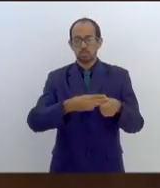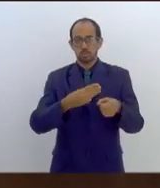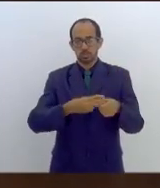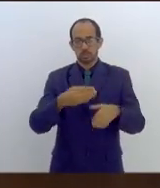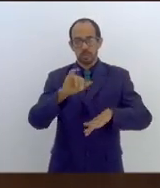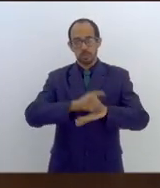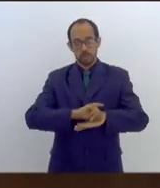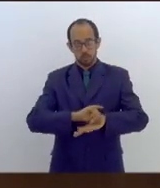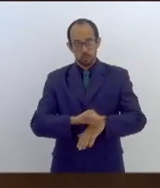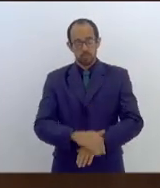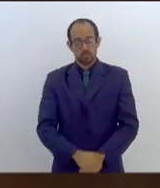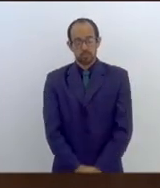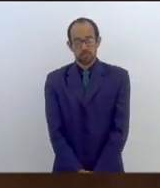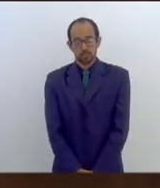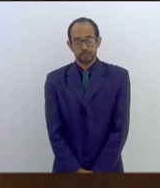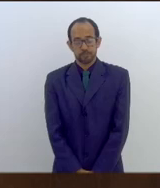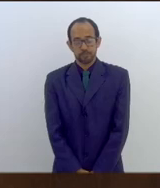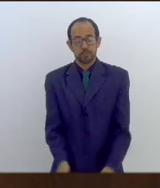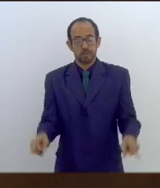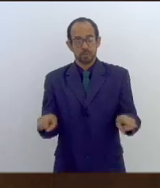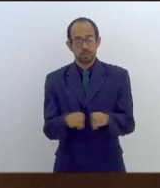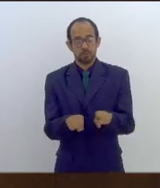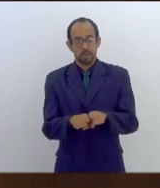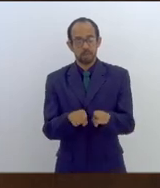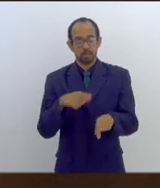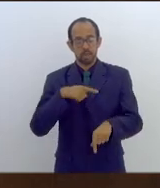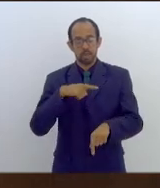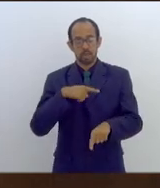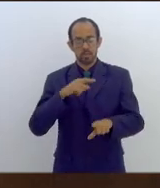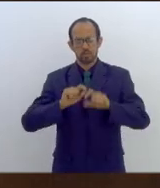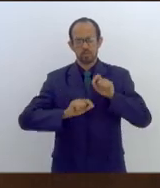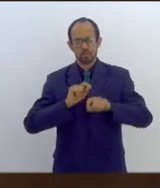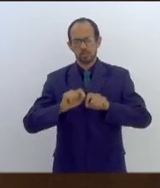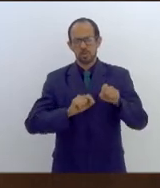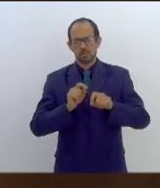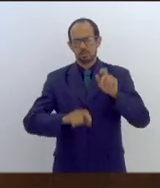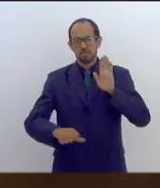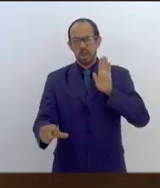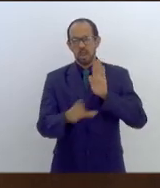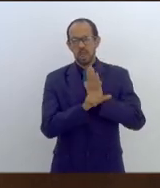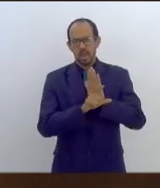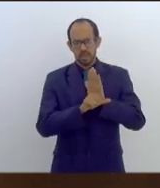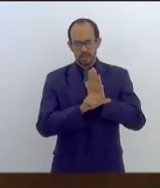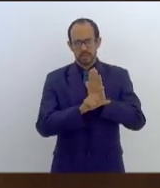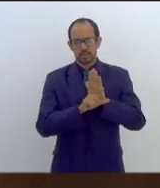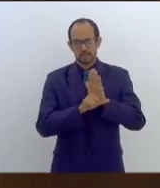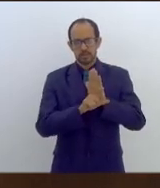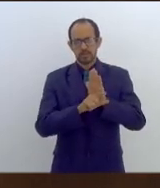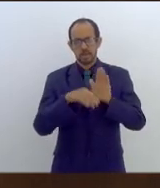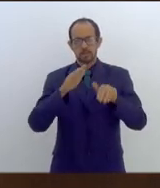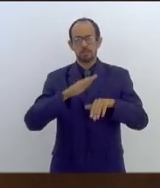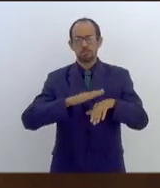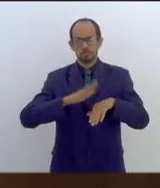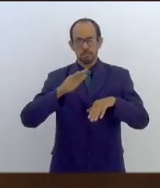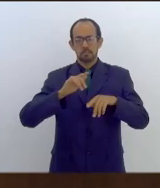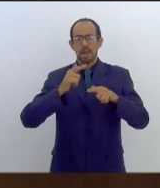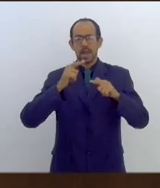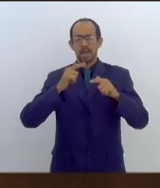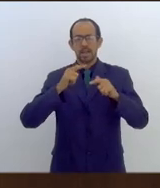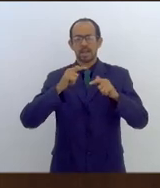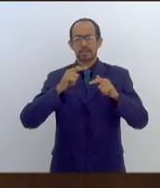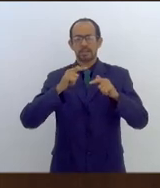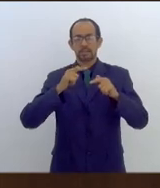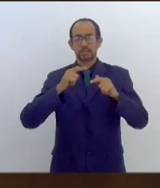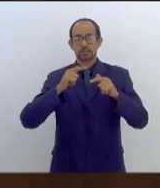capital. E ainda tem uma legislação mais polêmica ainda, que